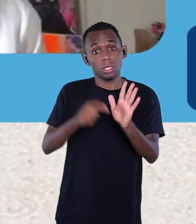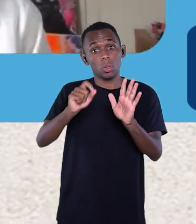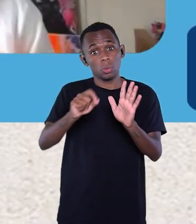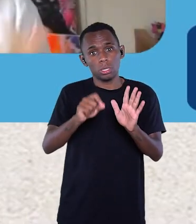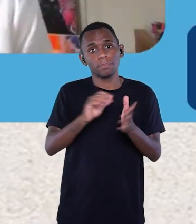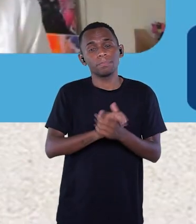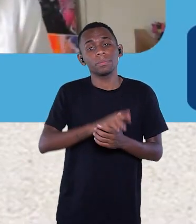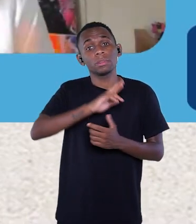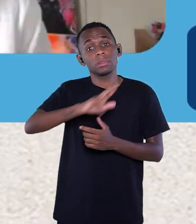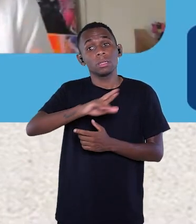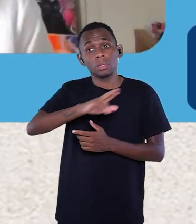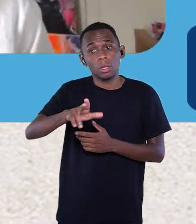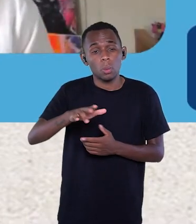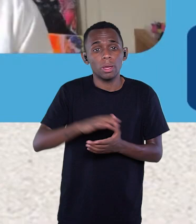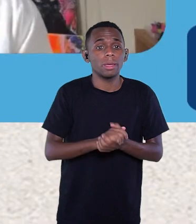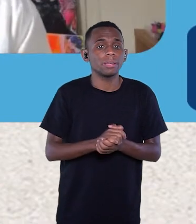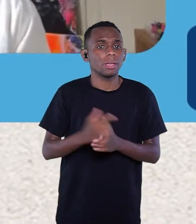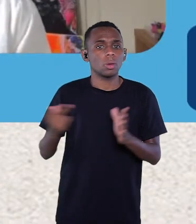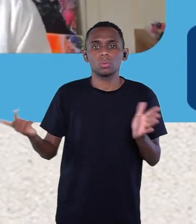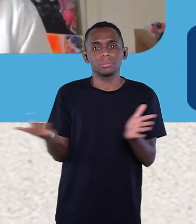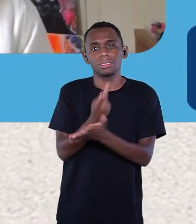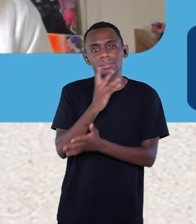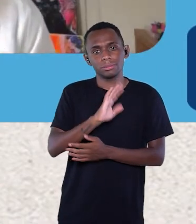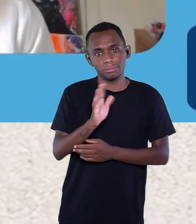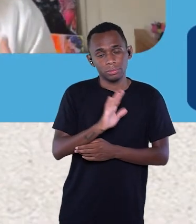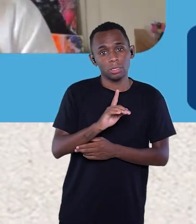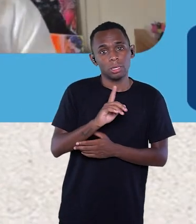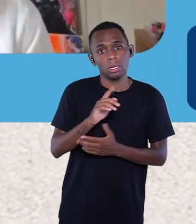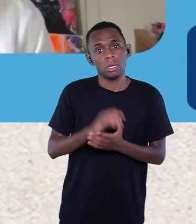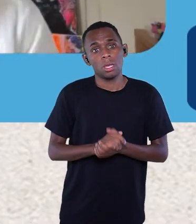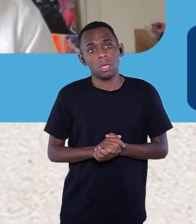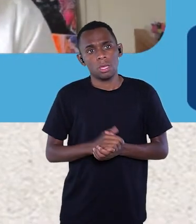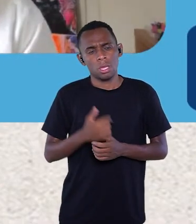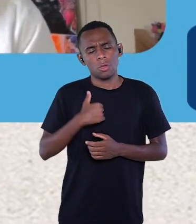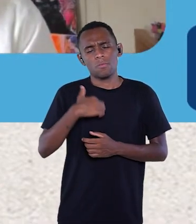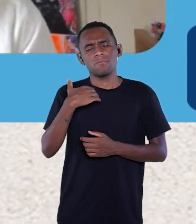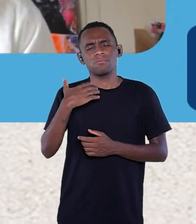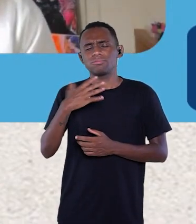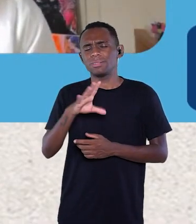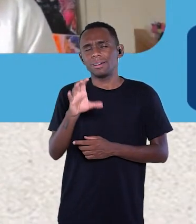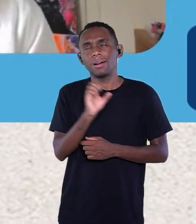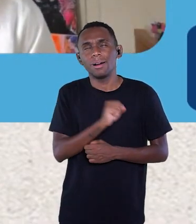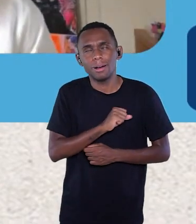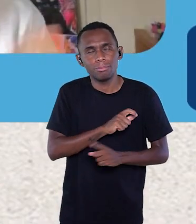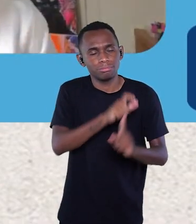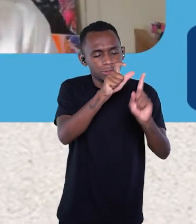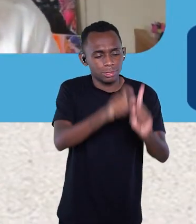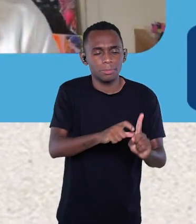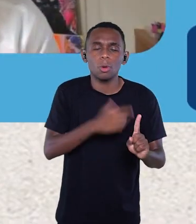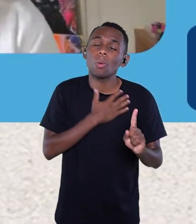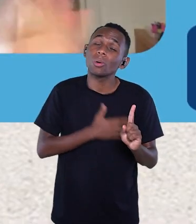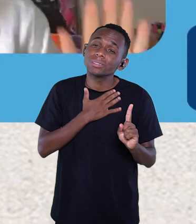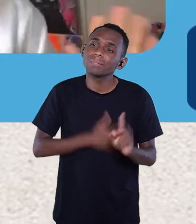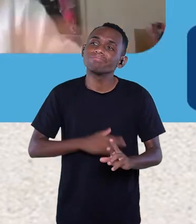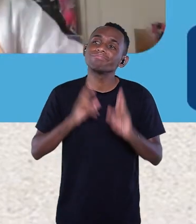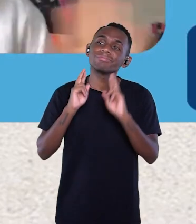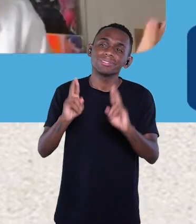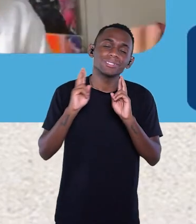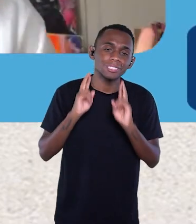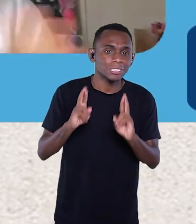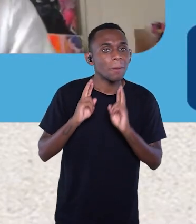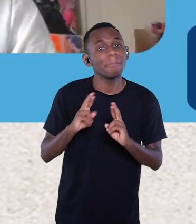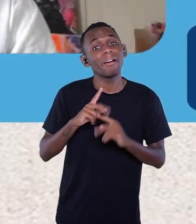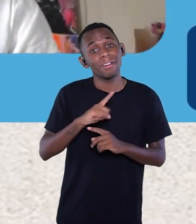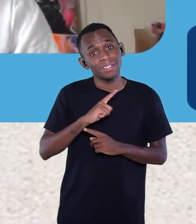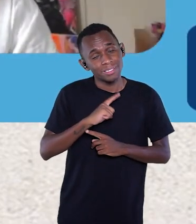estabelecer é não, que isso não aconteça, né? Então é uma figura que eu sou muito fã, gostaria muito que